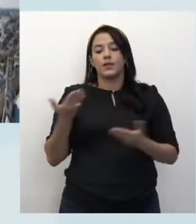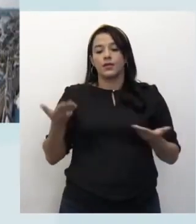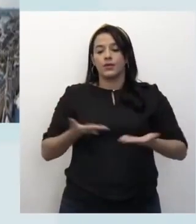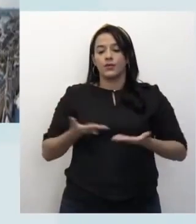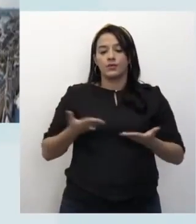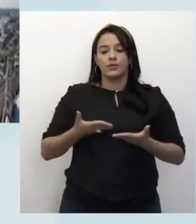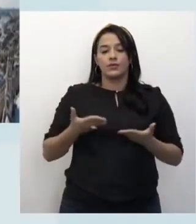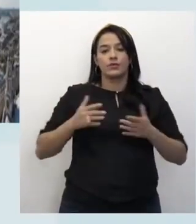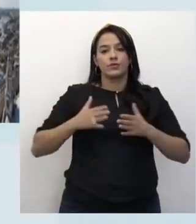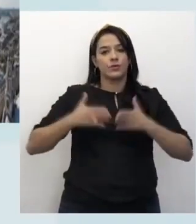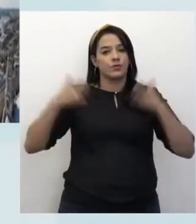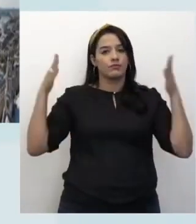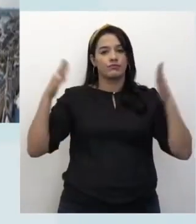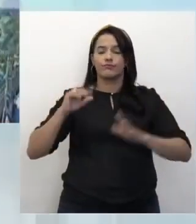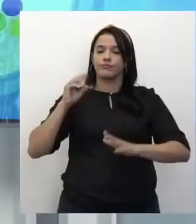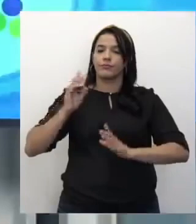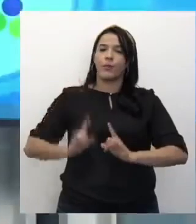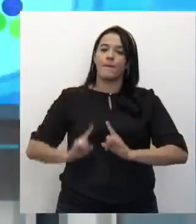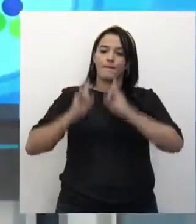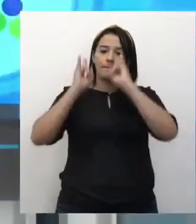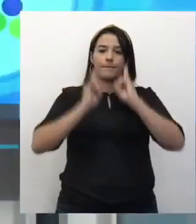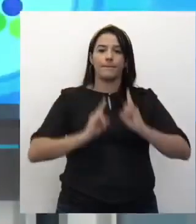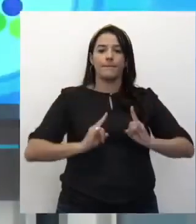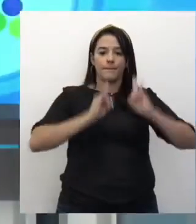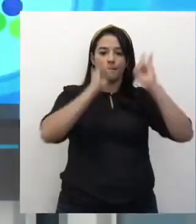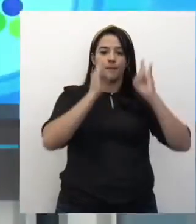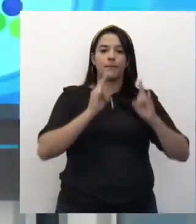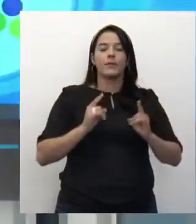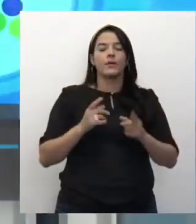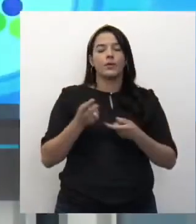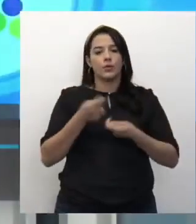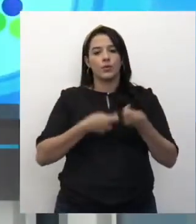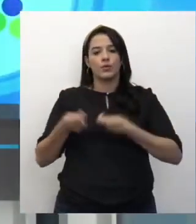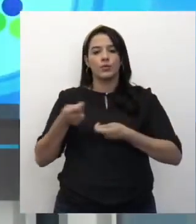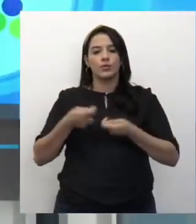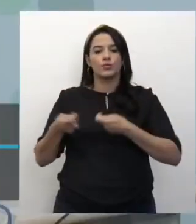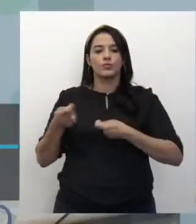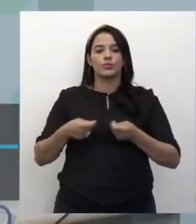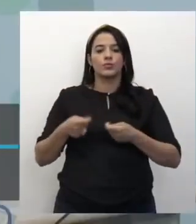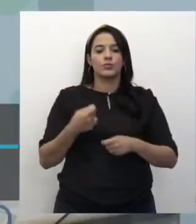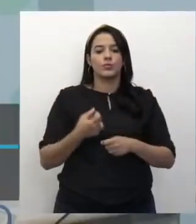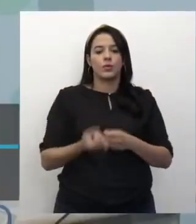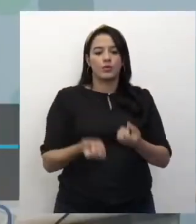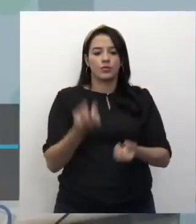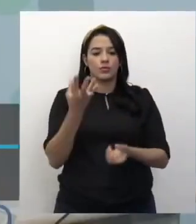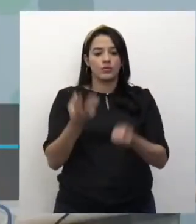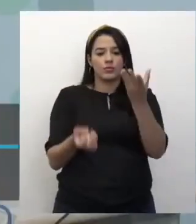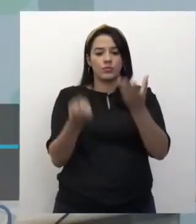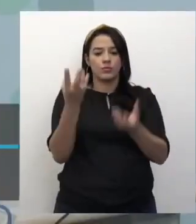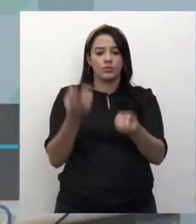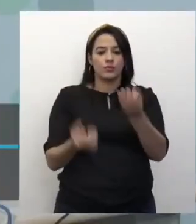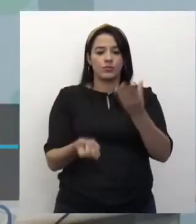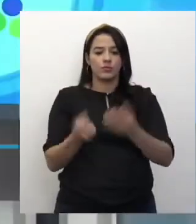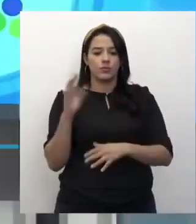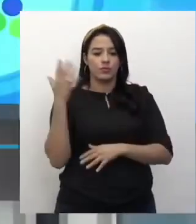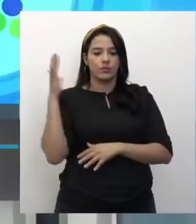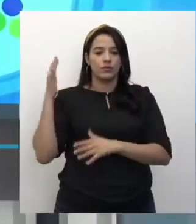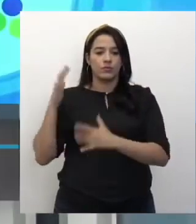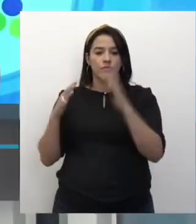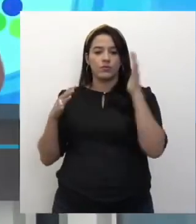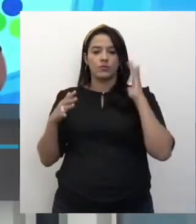né, com grandes prédios aí, com um controle de urbanização que se tem. E com umas árvores que surgiram ali, né? Exatamente, porque também